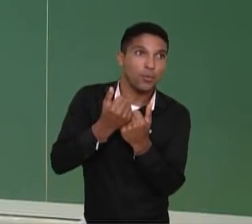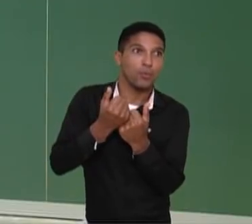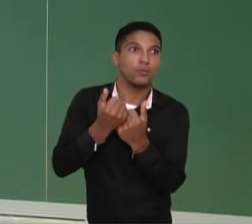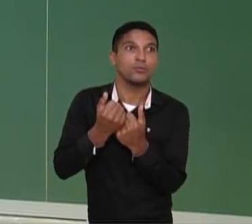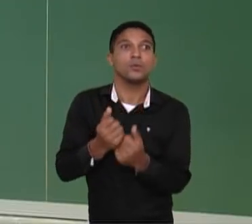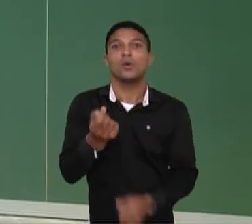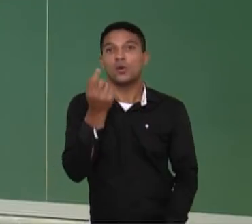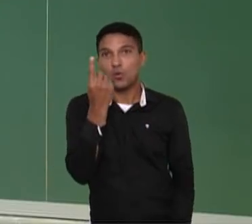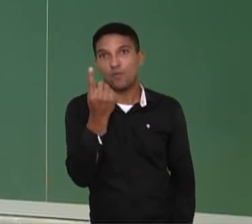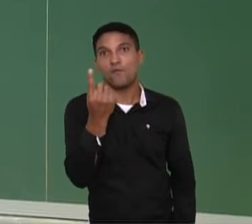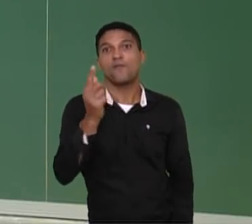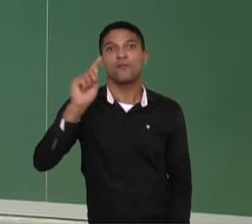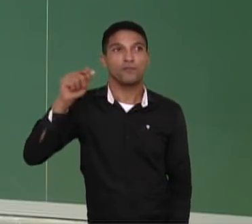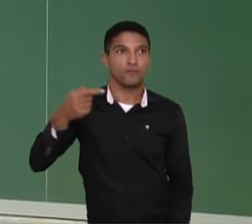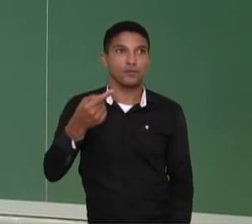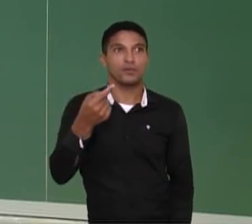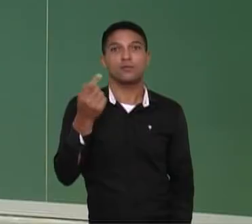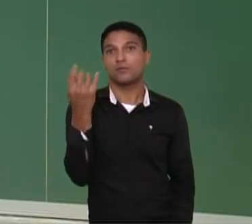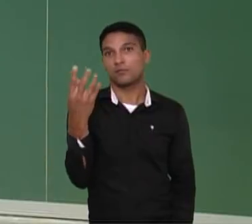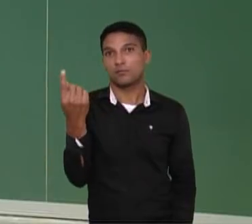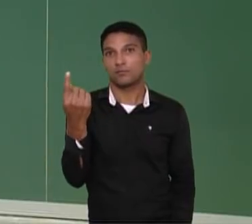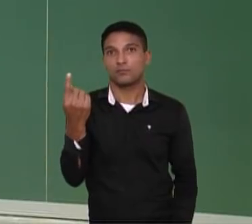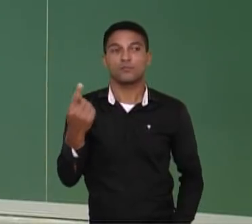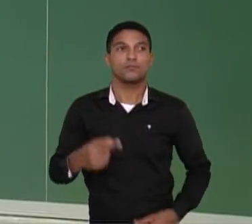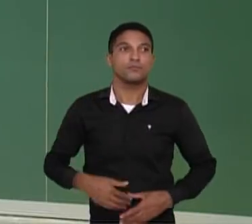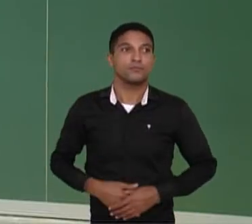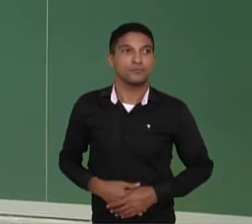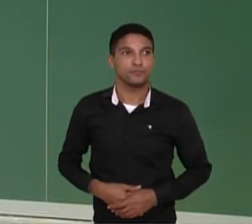vai ser igual a menos 1 mais